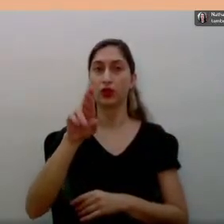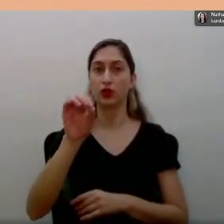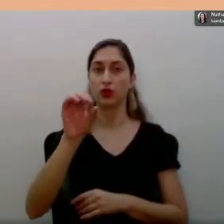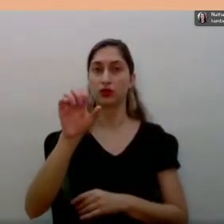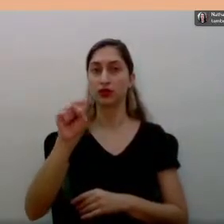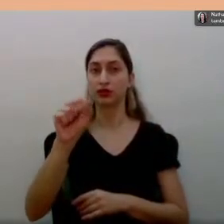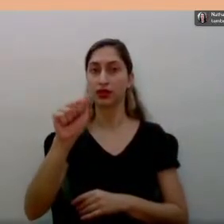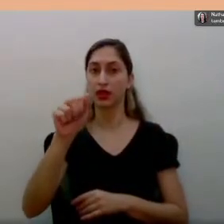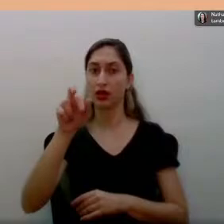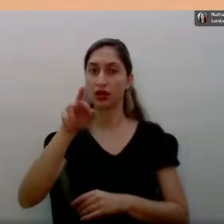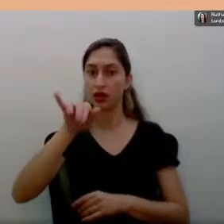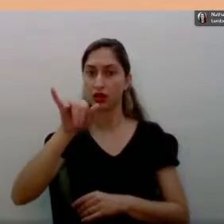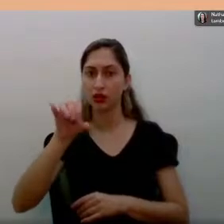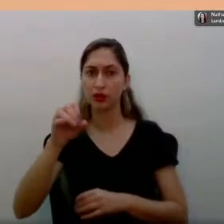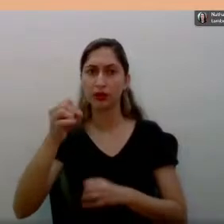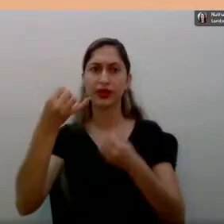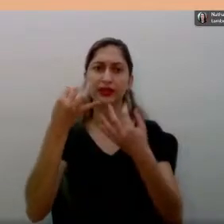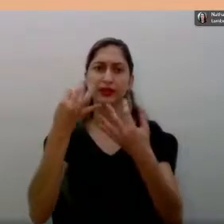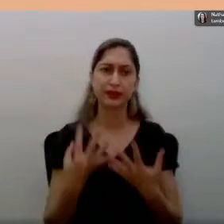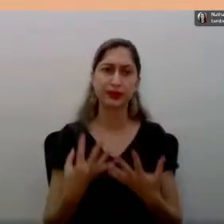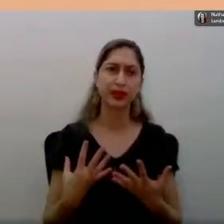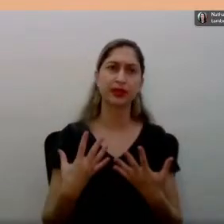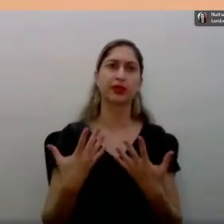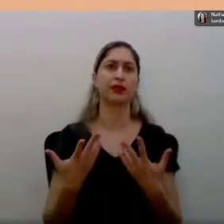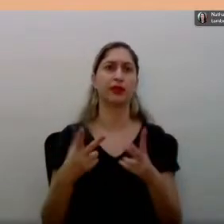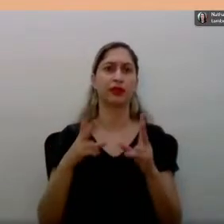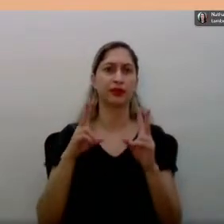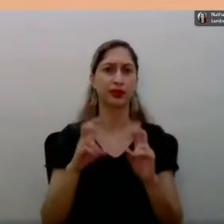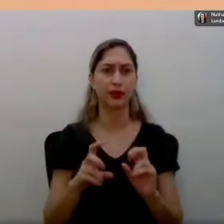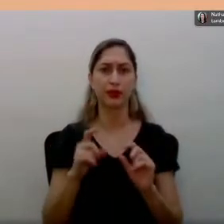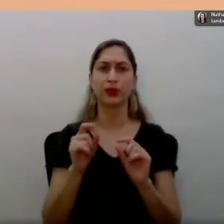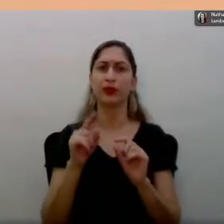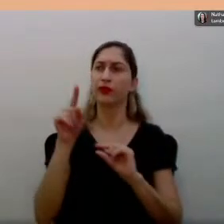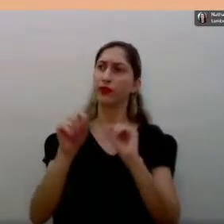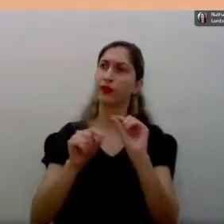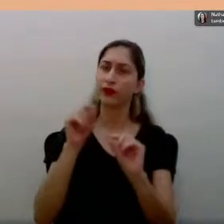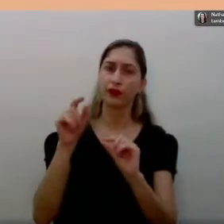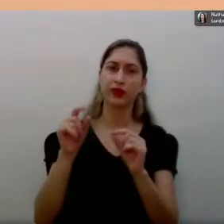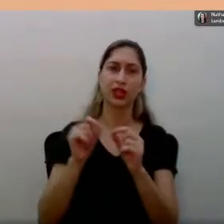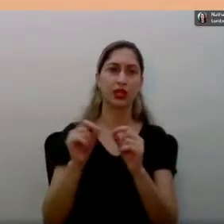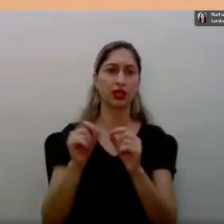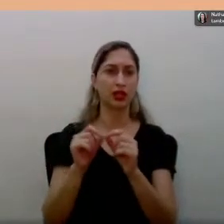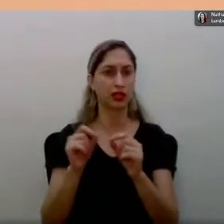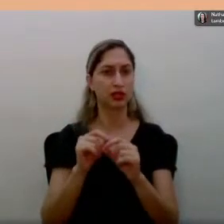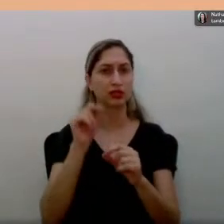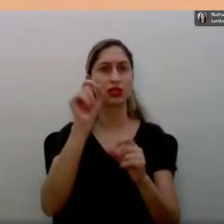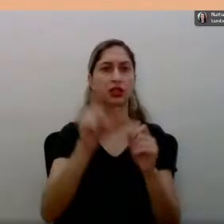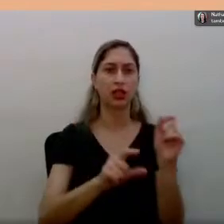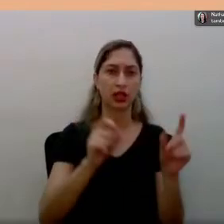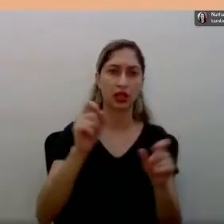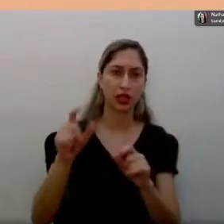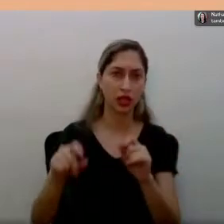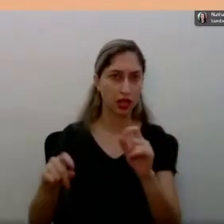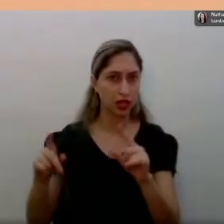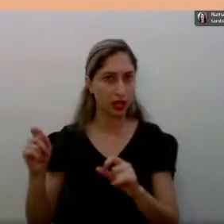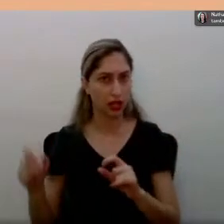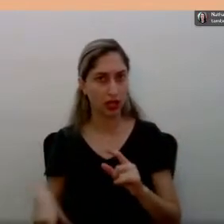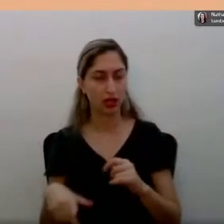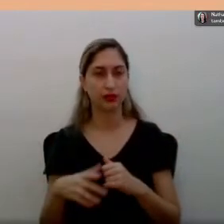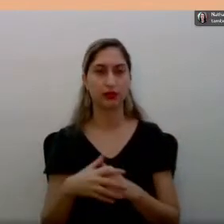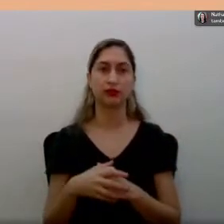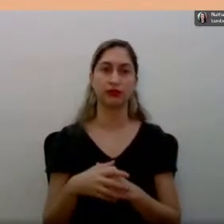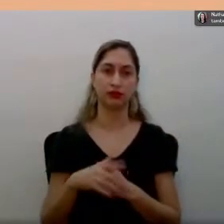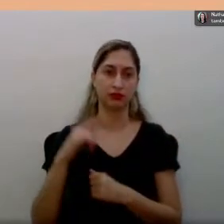gente para poder falar um pouco do Frei Rosário do trabalho que eles fazem lá como que que é feito isso quem são essas pessoas tá Então